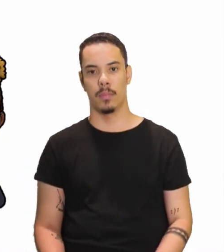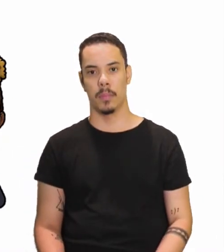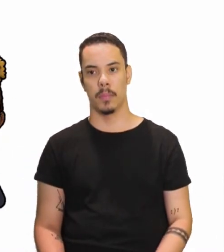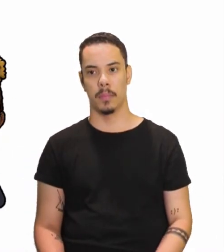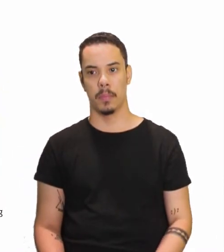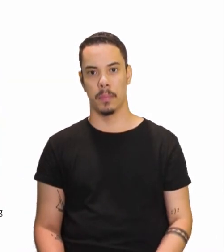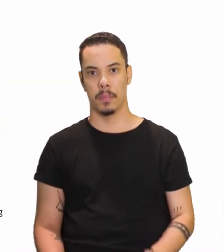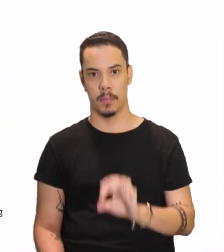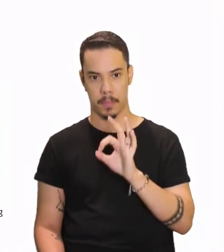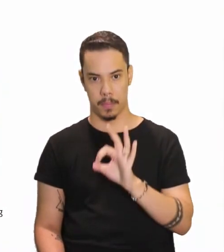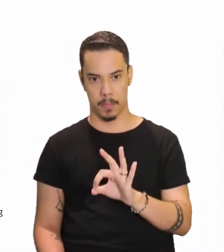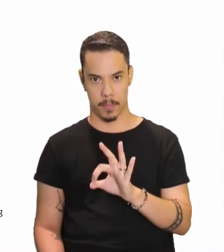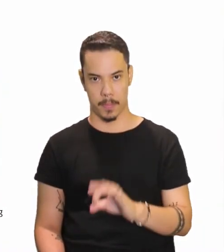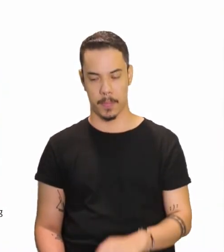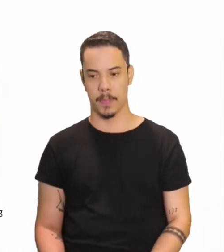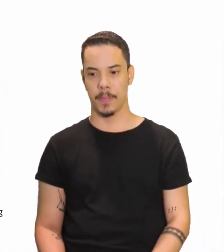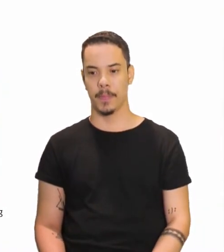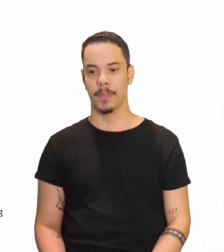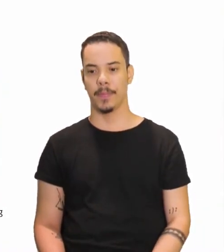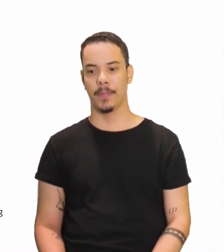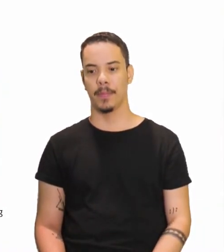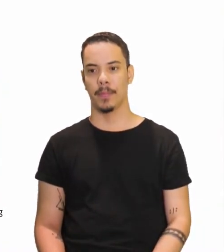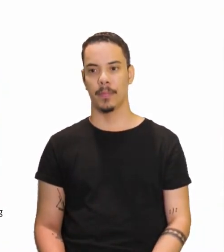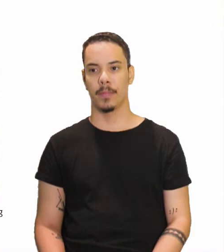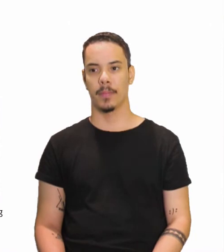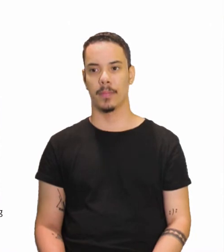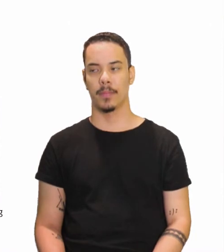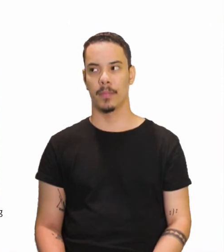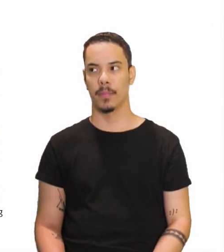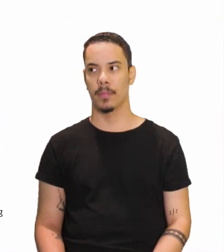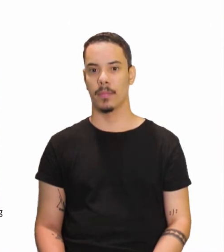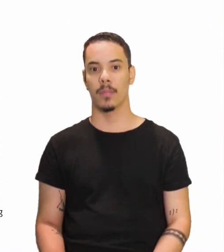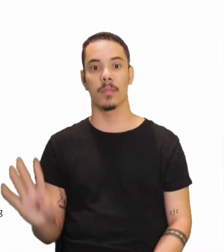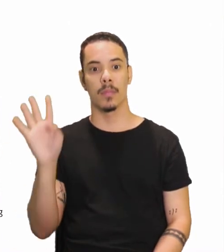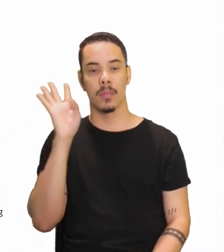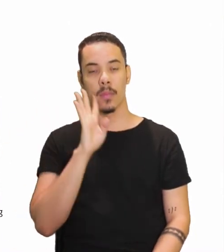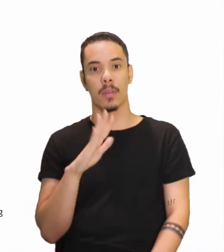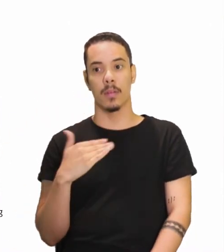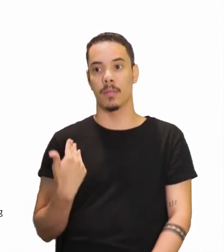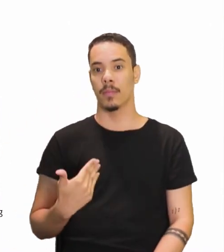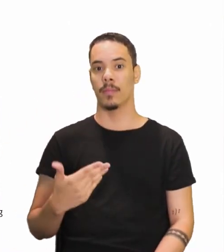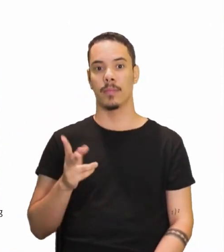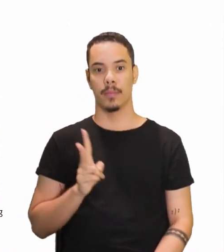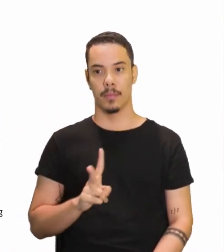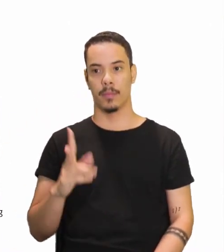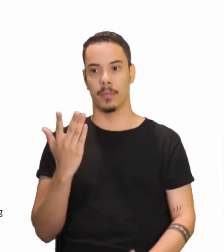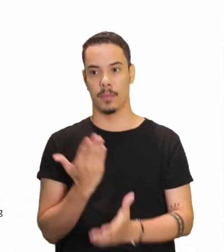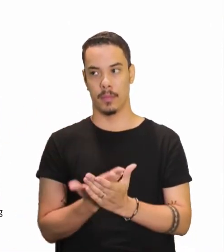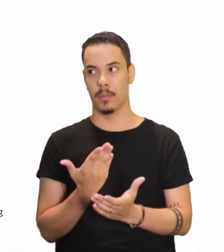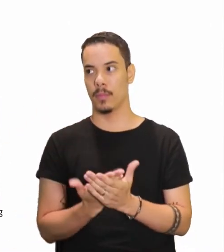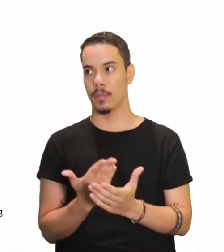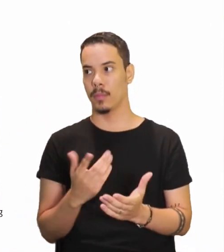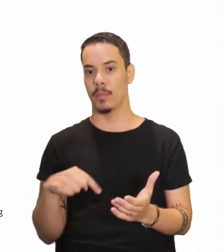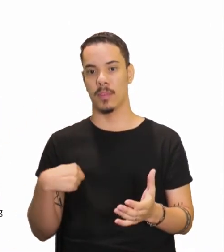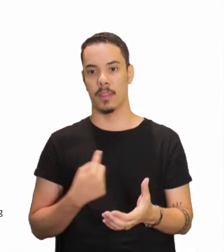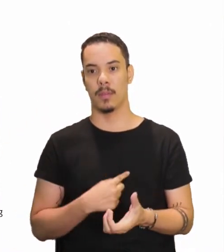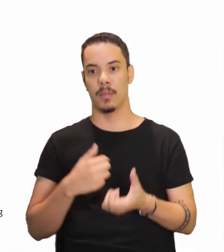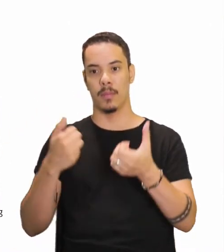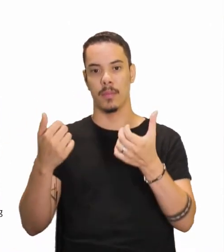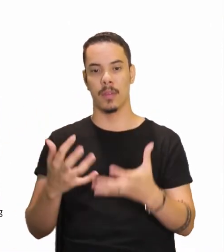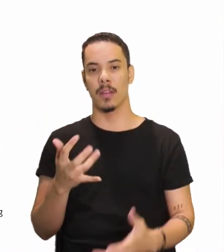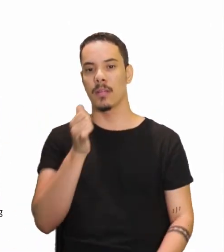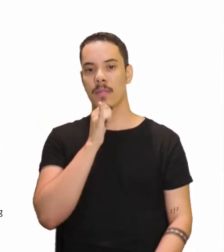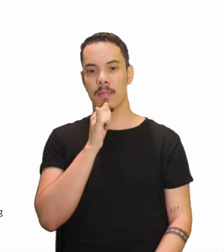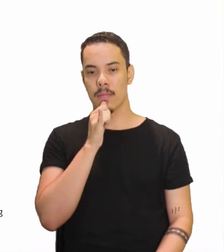chocolatezinho. Belezinha? Então, vamos lá. Legal, né? E seguindo ainda o nosso estudo, vamos aqui trazer mais alguns